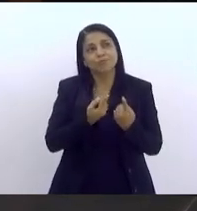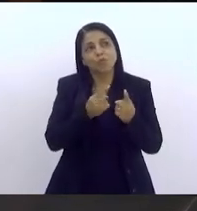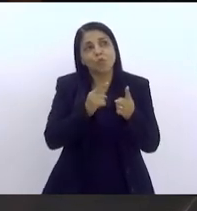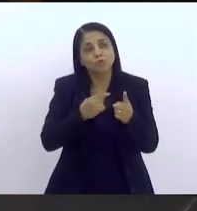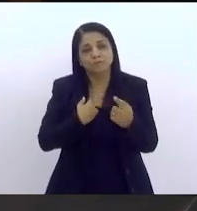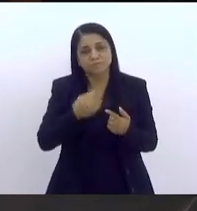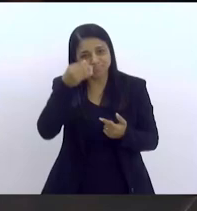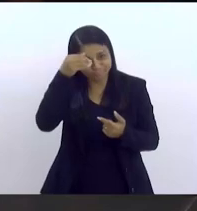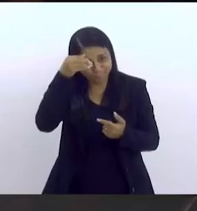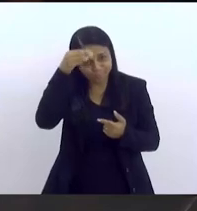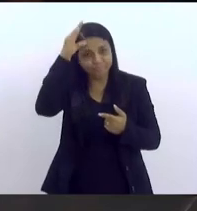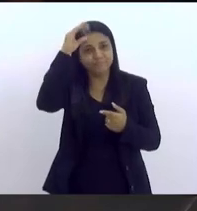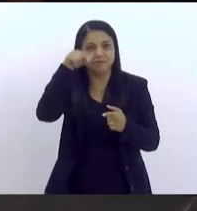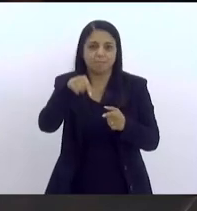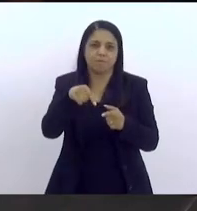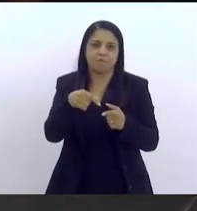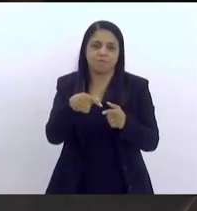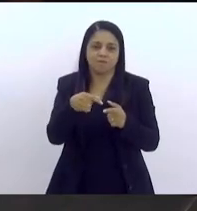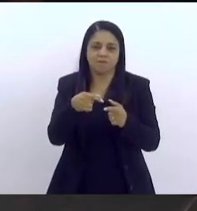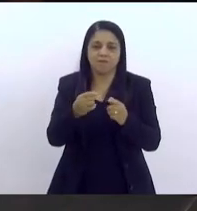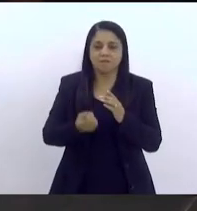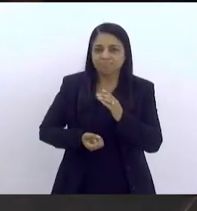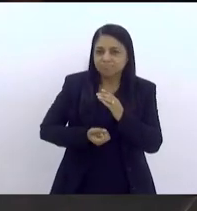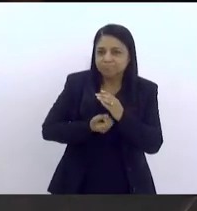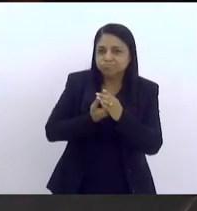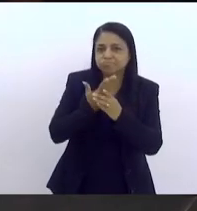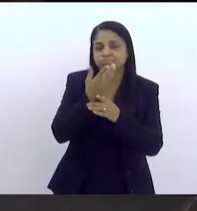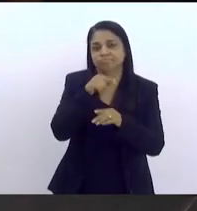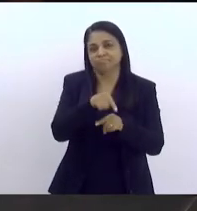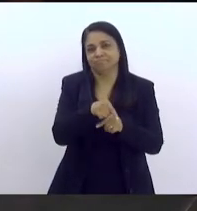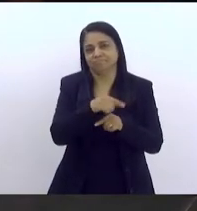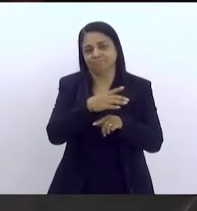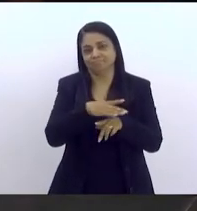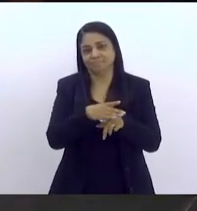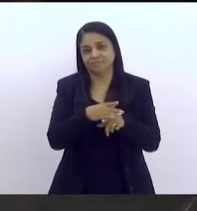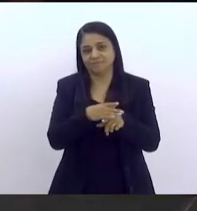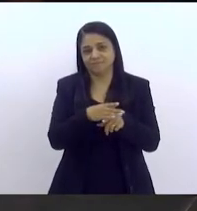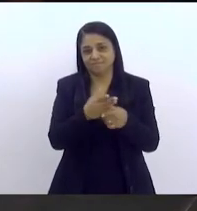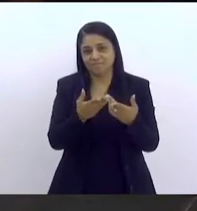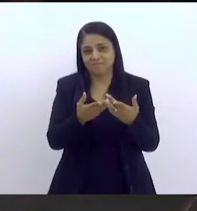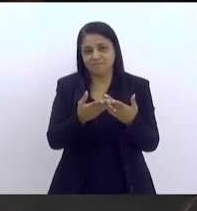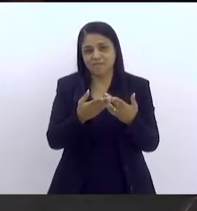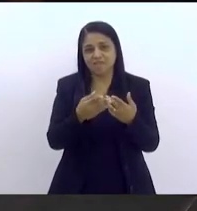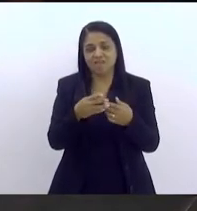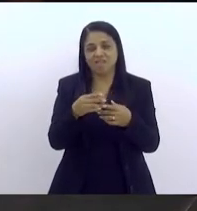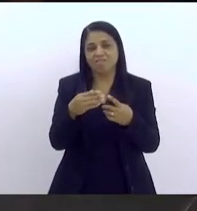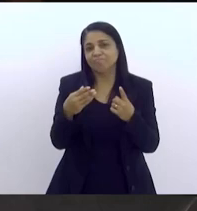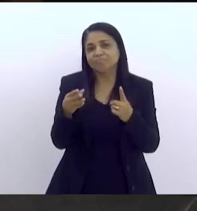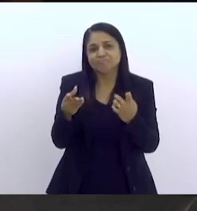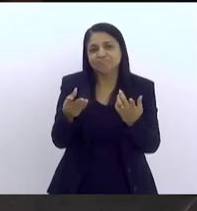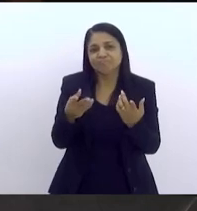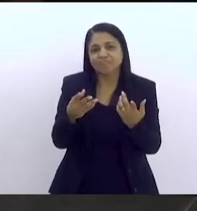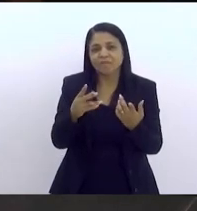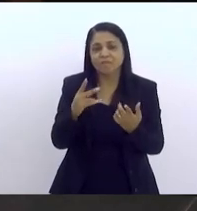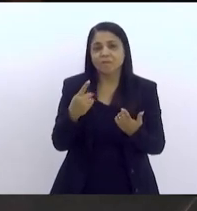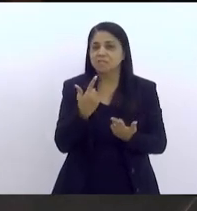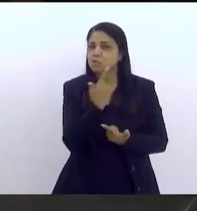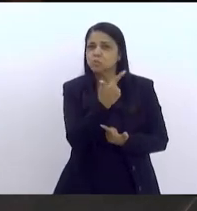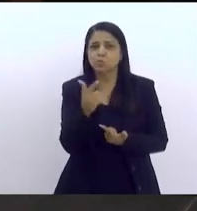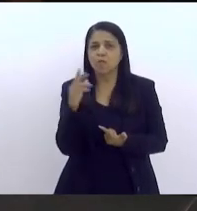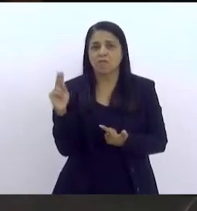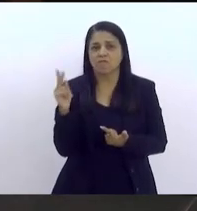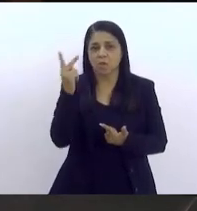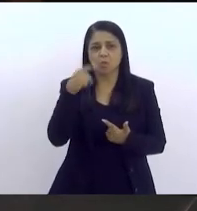saber tem a ver com sabor né vulgarizar a sua transmissão na figura do tudólogo todo mundo